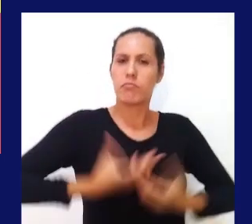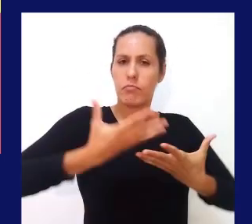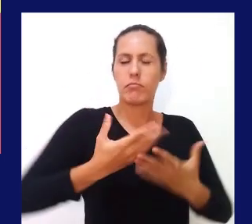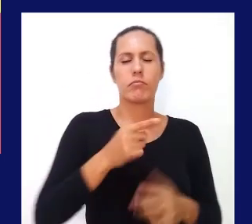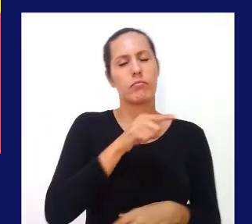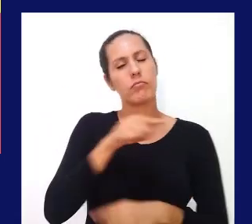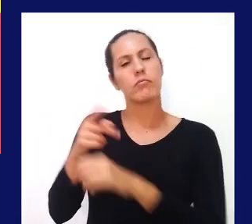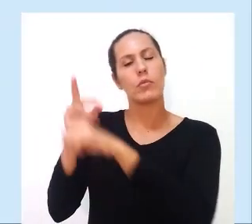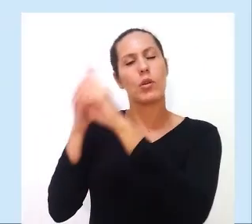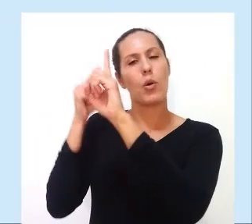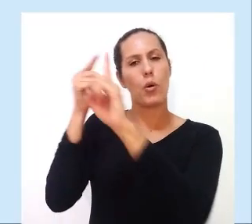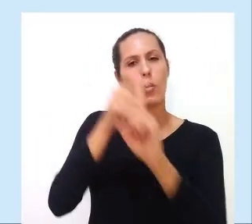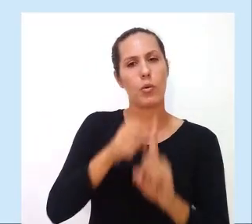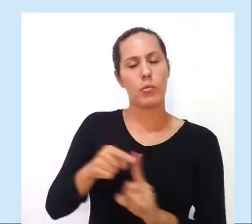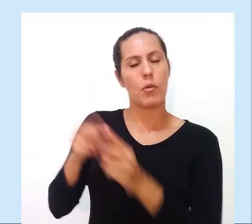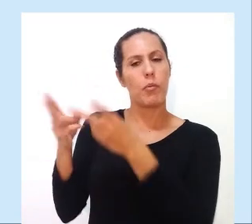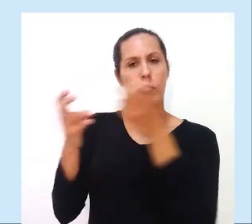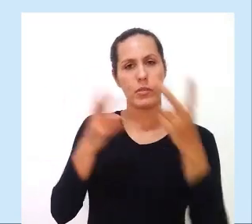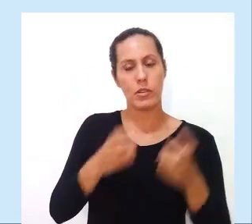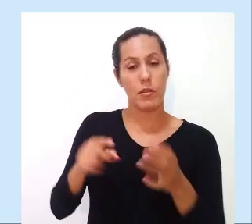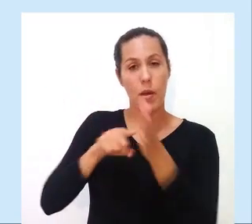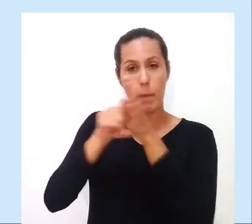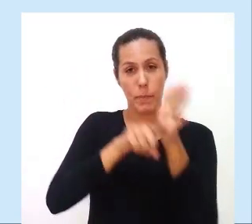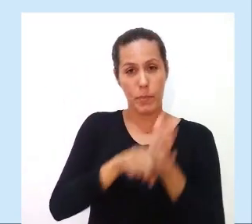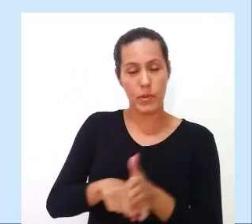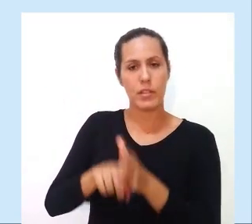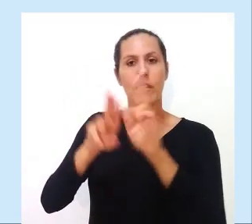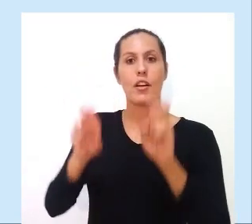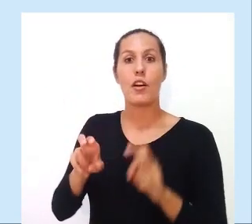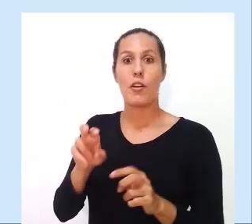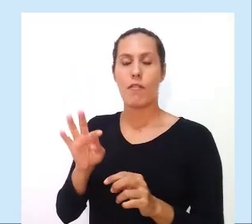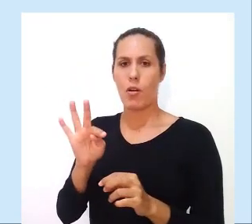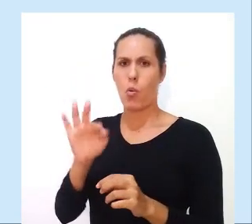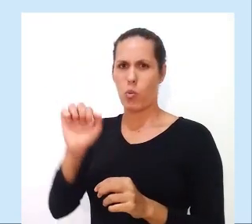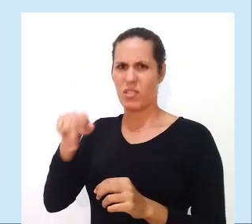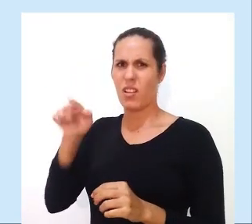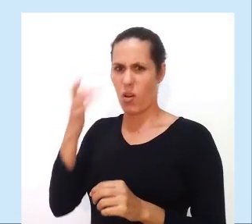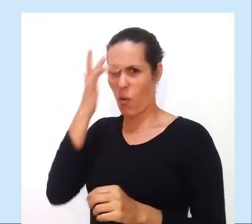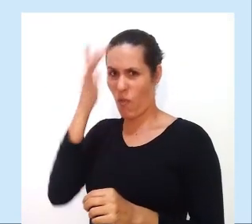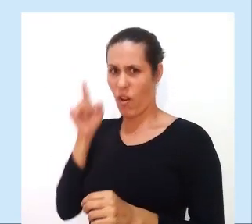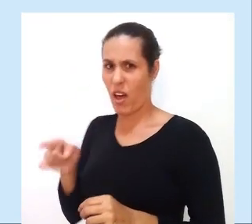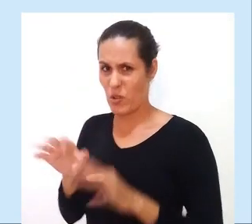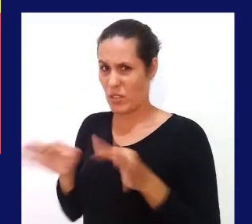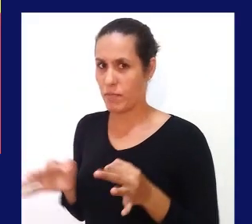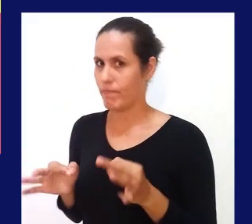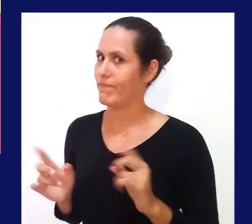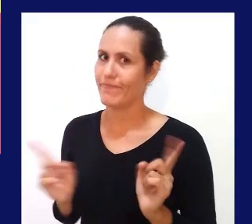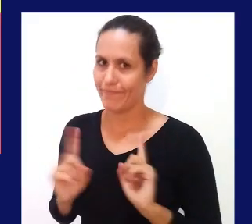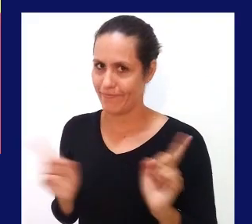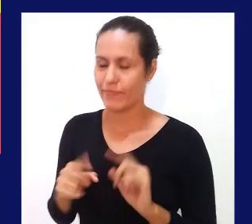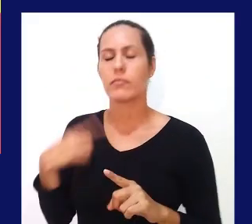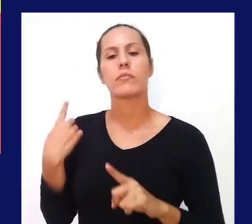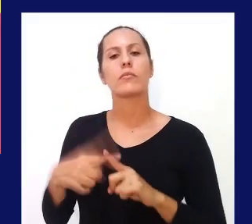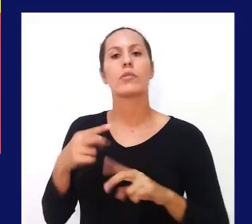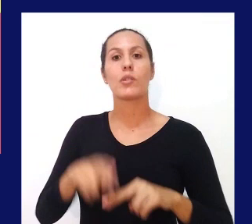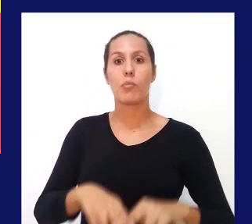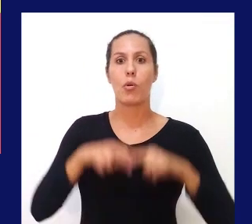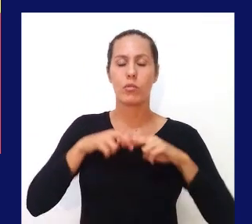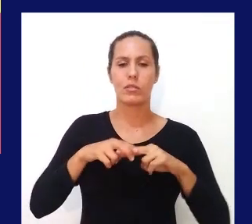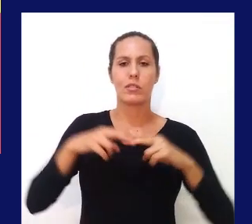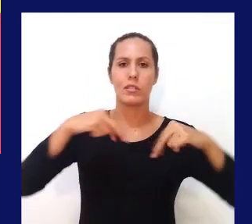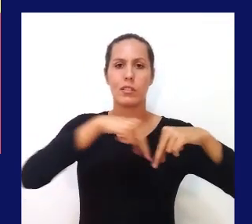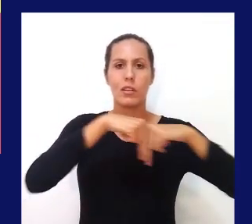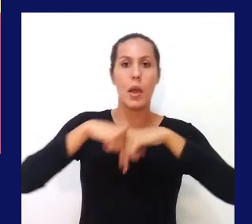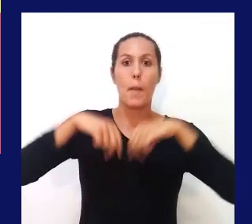vocês observarem depois, procurando mais sobre o tango, vocês vão ver que não é uma dança tão simples e tão fácil. Isso porque as